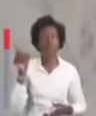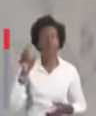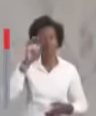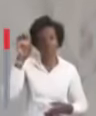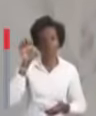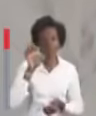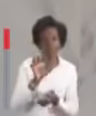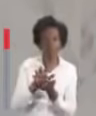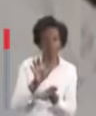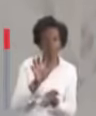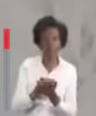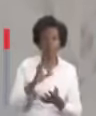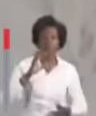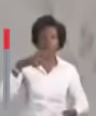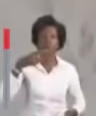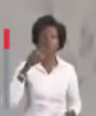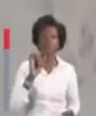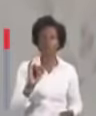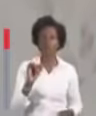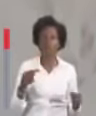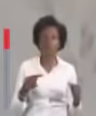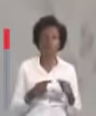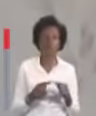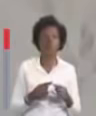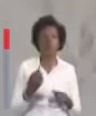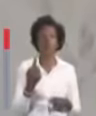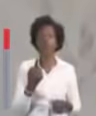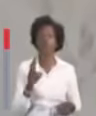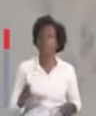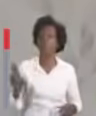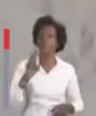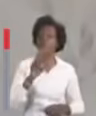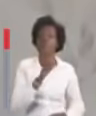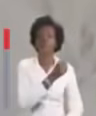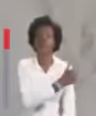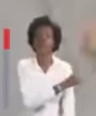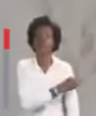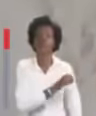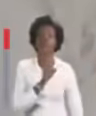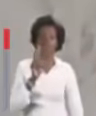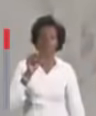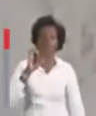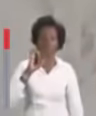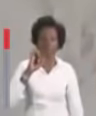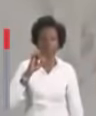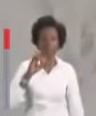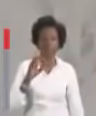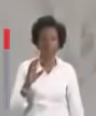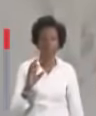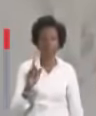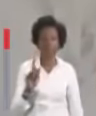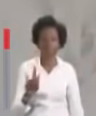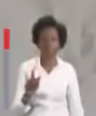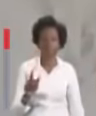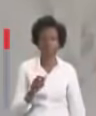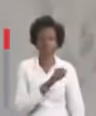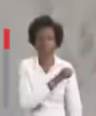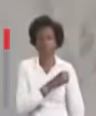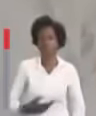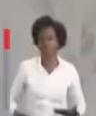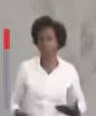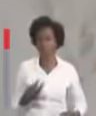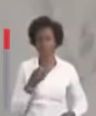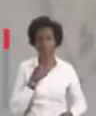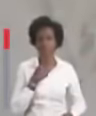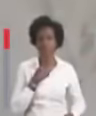que envolveu uma universidade do Rio de Janeiro a unig esses alunos não podem ser prejudicados